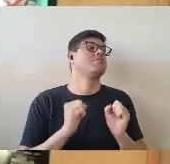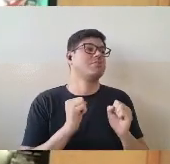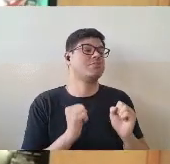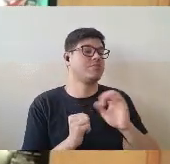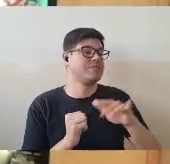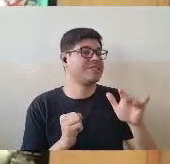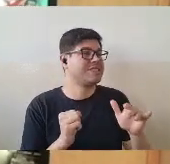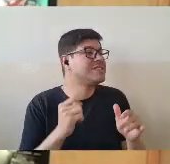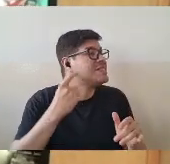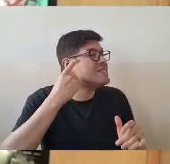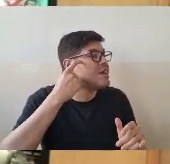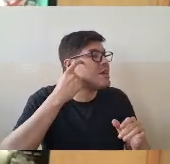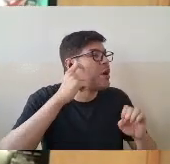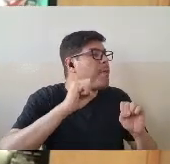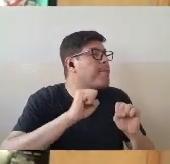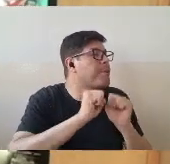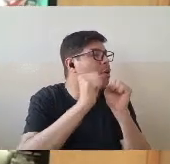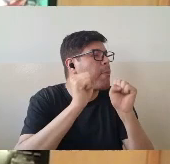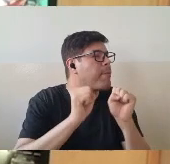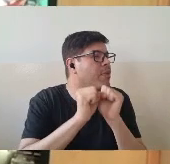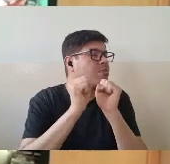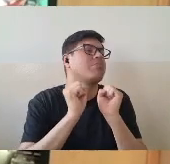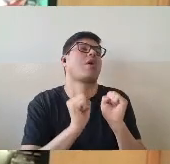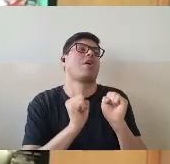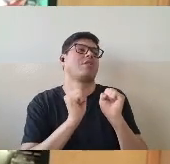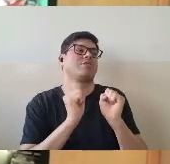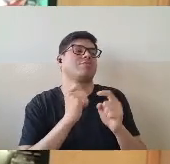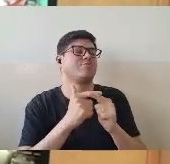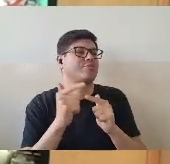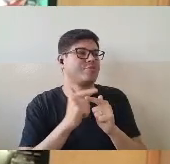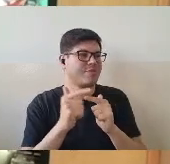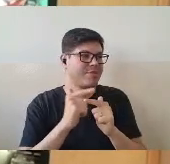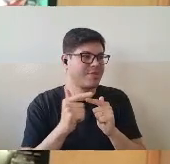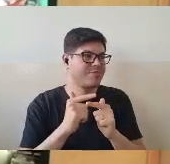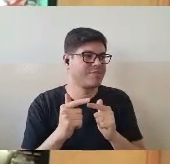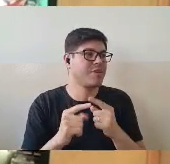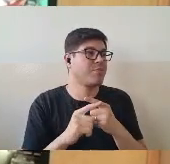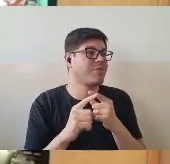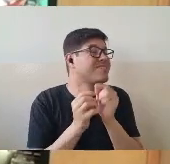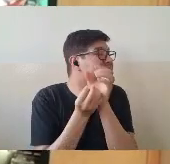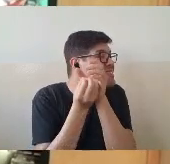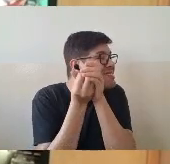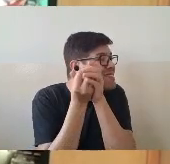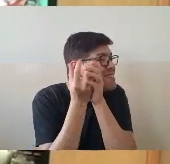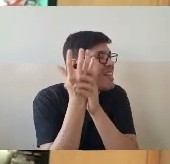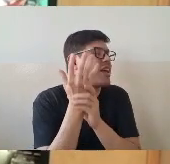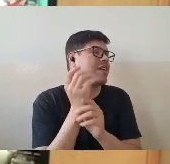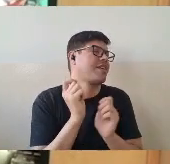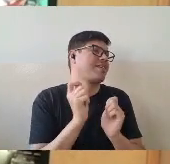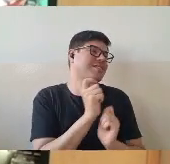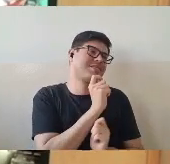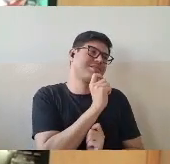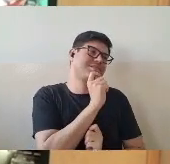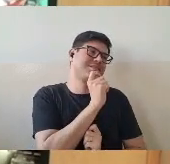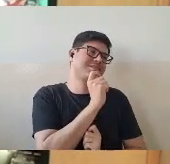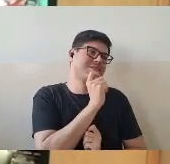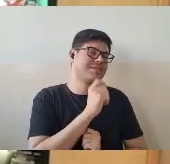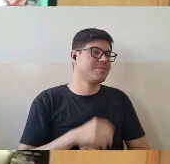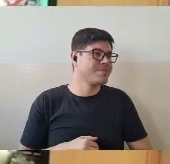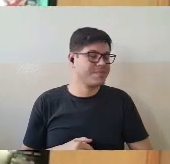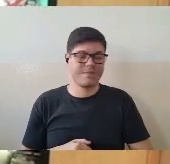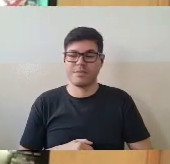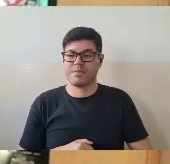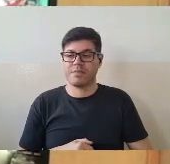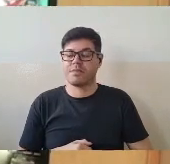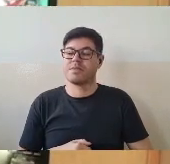ainda, né? Sim. Criança, até a maturação celular, 12 anos por aí. Sim. Até esse espaço